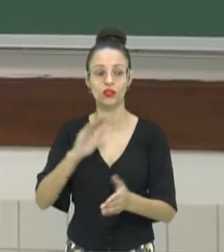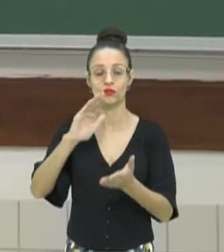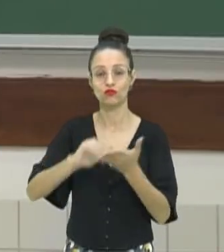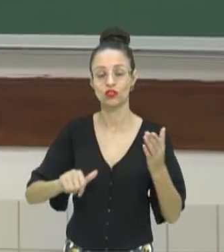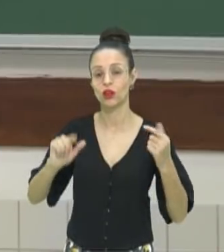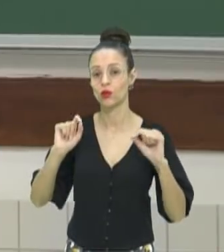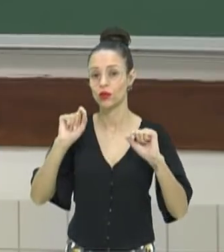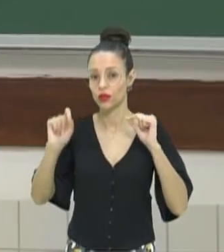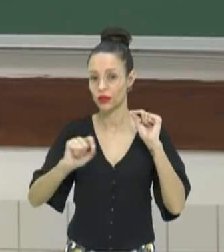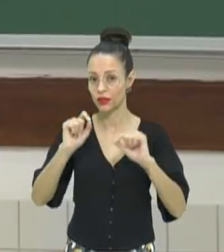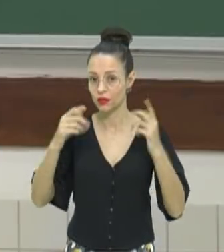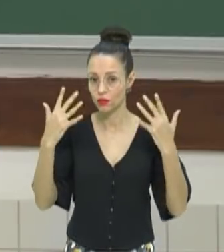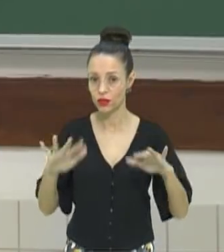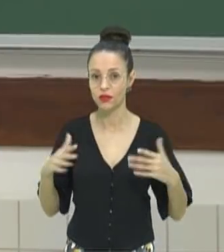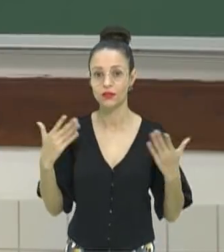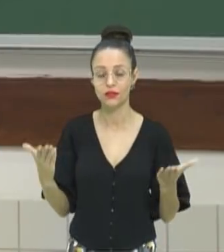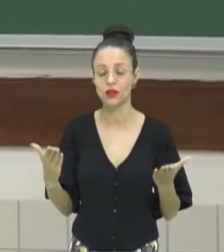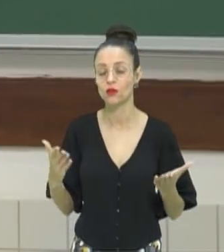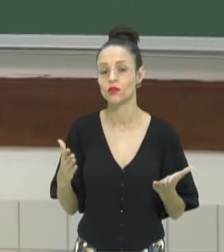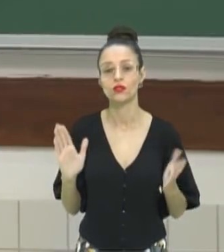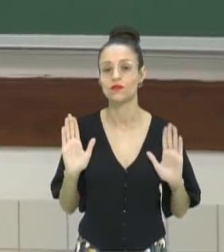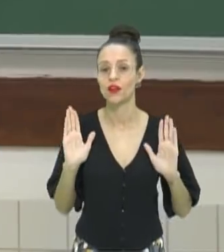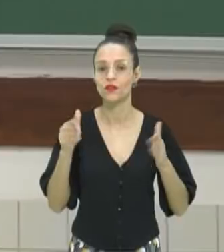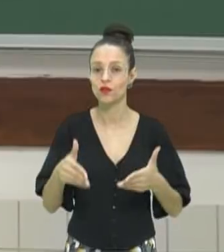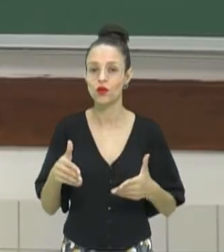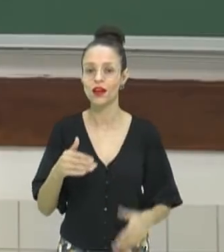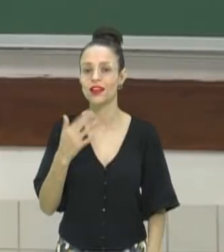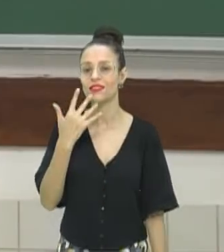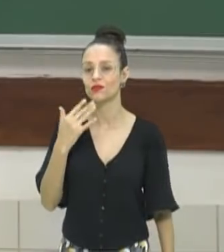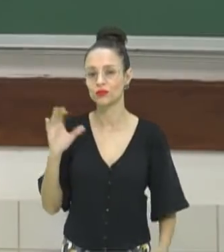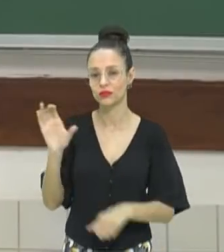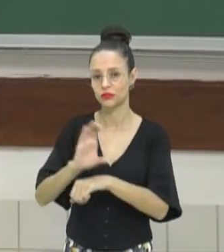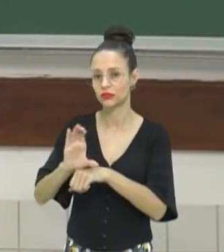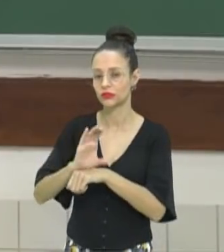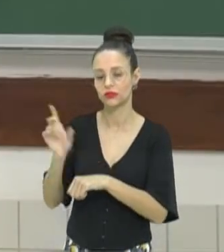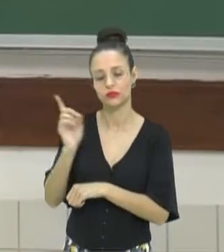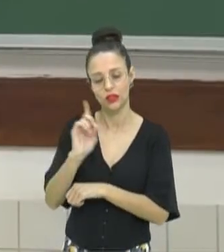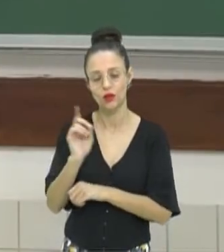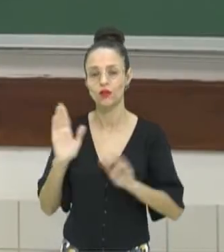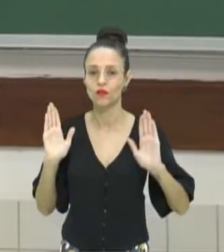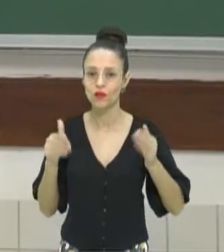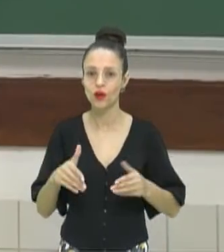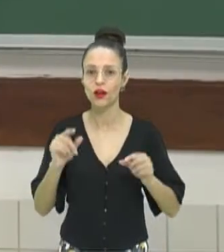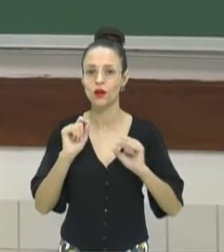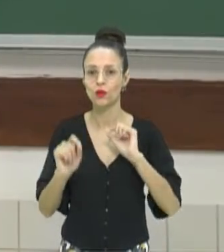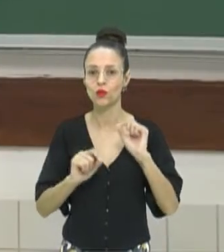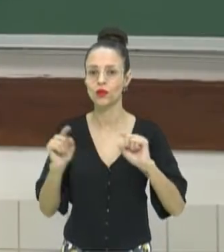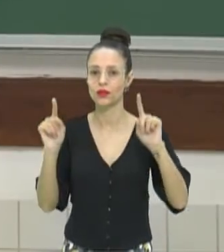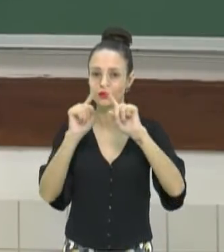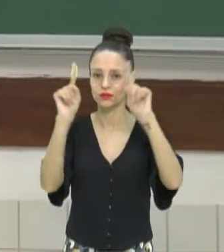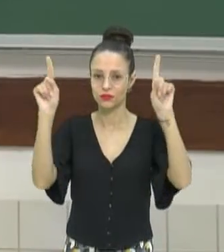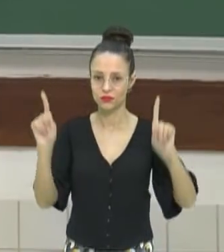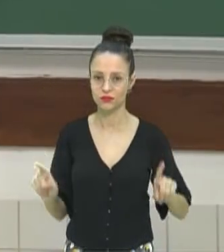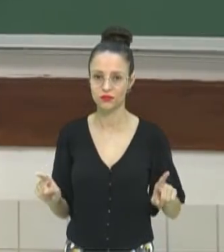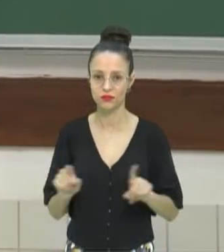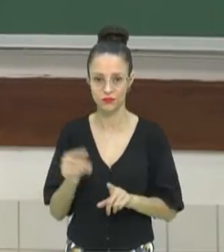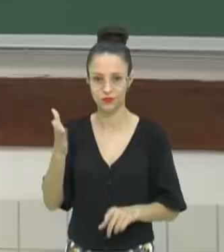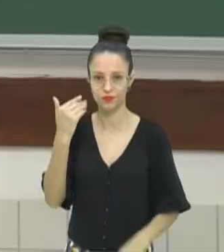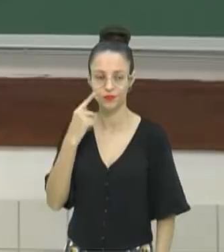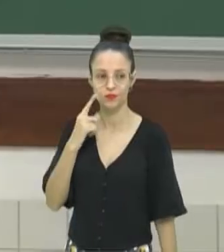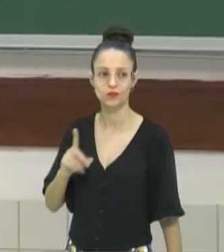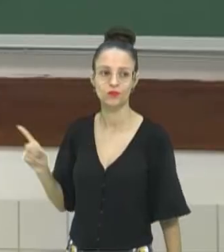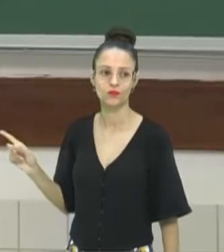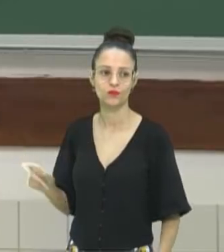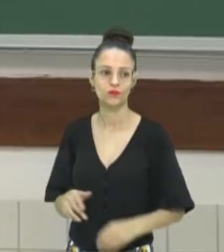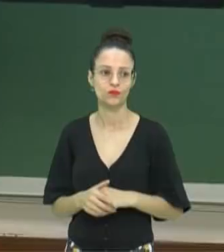partes que eu não quero. Então nós não vamos focar na parte pintada, nós vamos focar na parte que não está pintada. Vamos olhar no